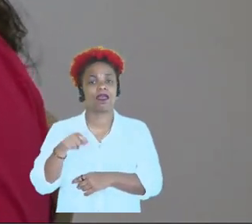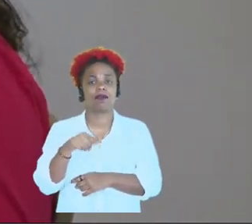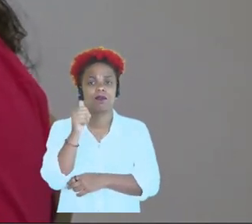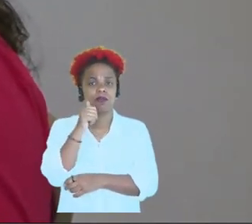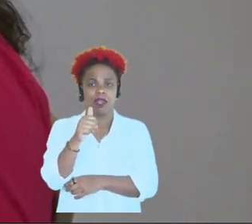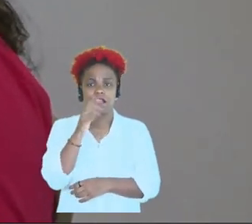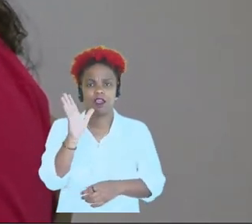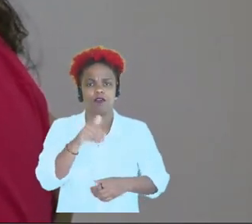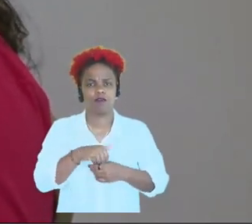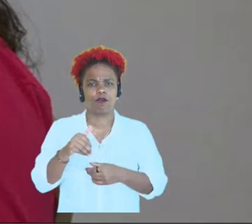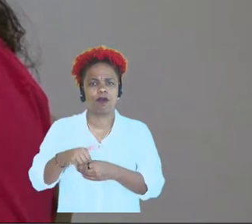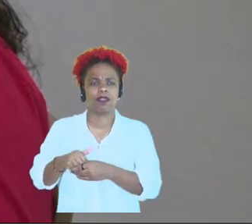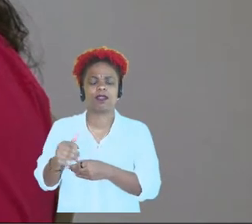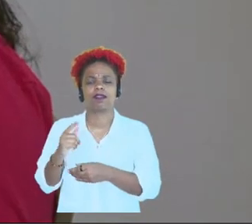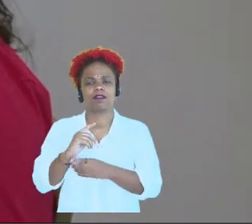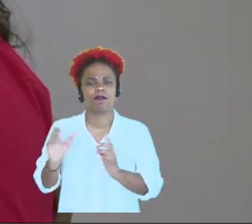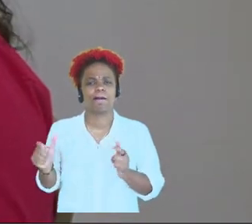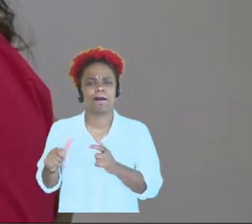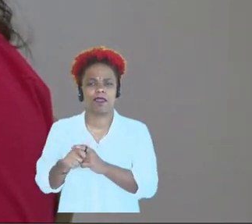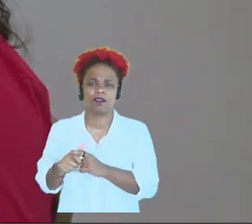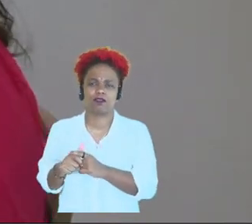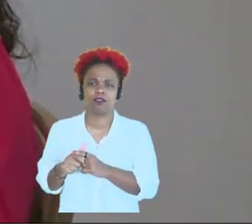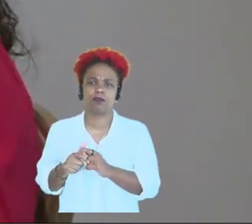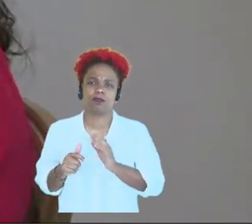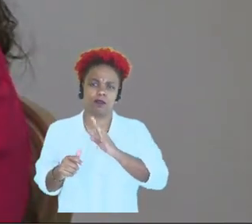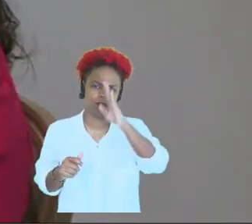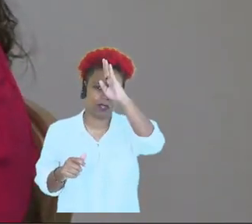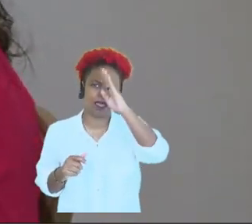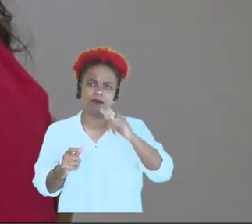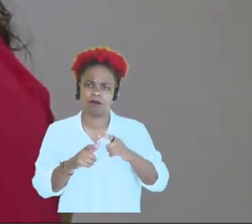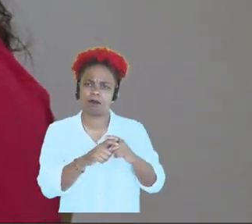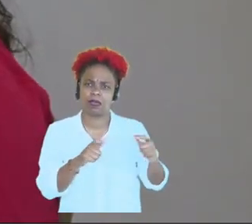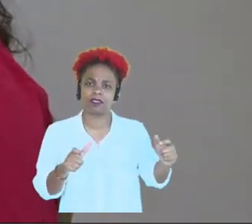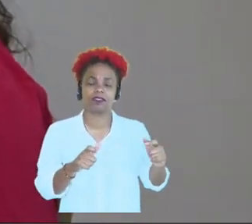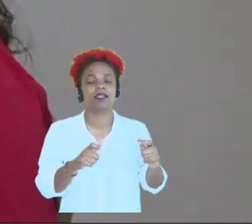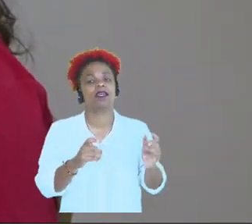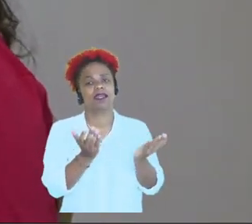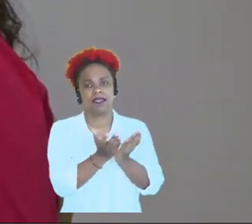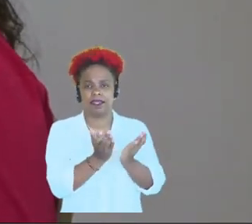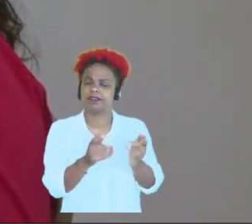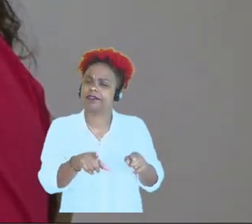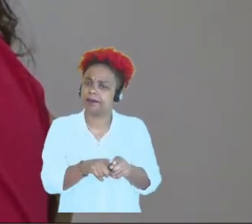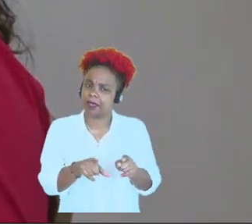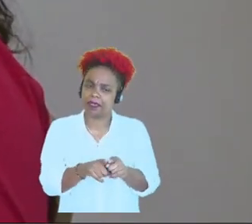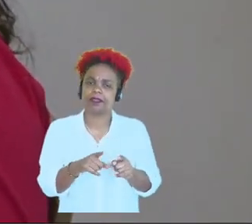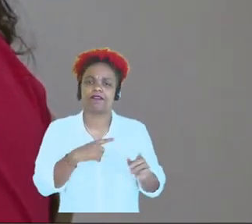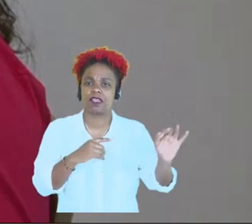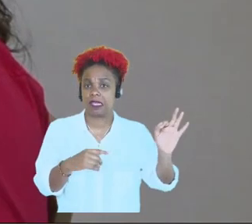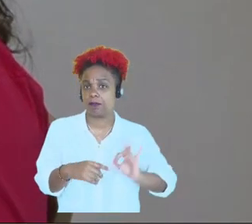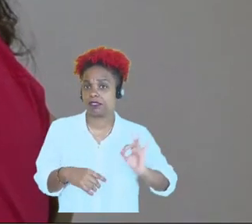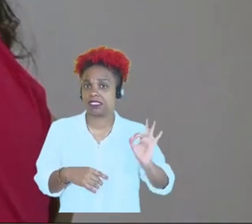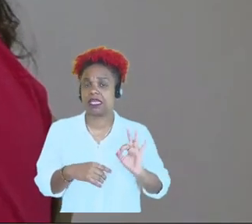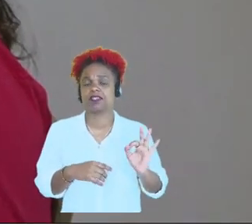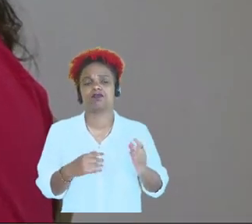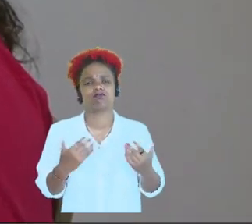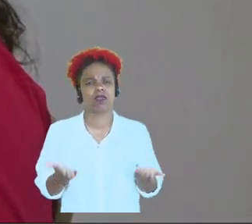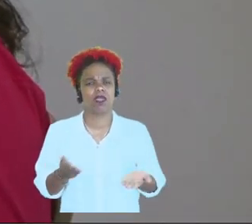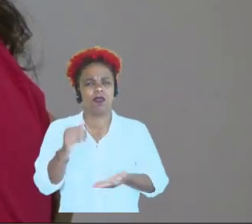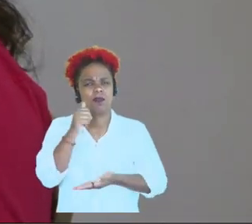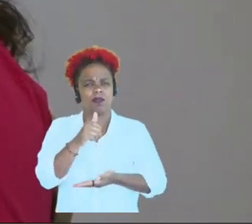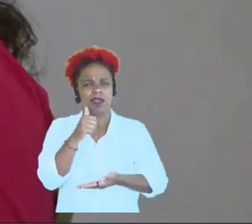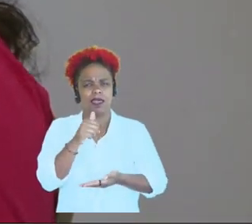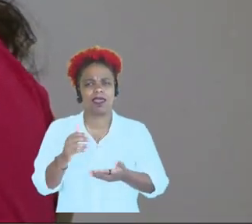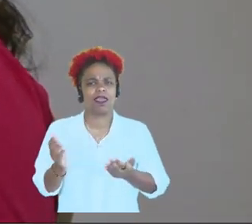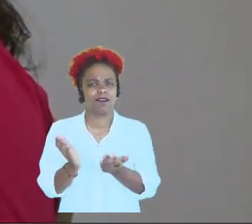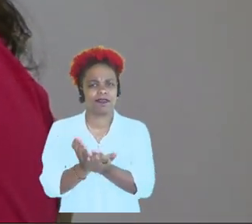mulheres votam menos em Bolsonaro do que os homens, né? Mesmo entre evangélicas. O que é essa mulher evangélica? Qual